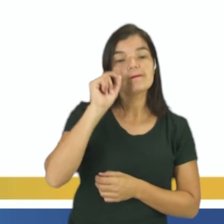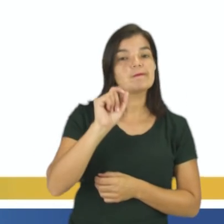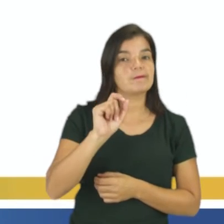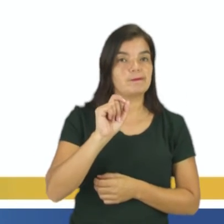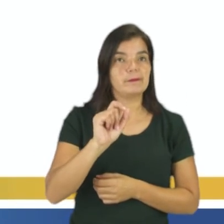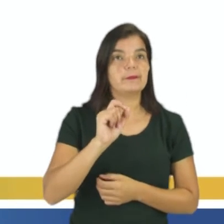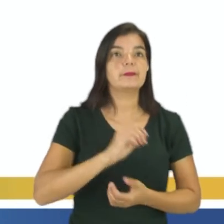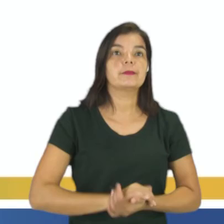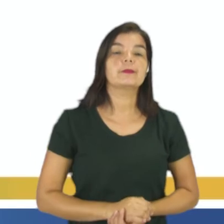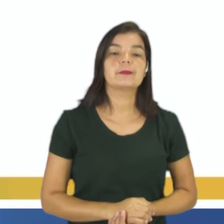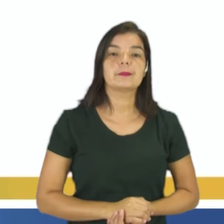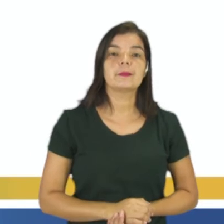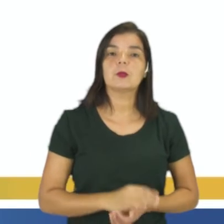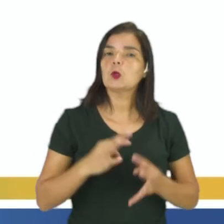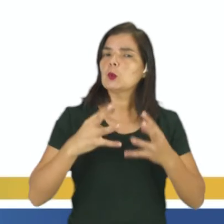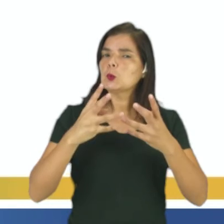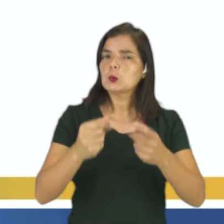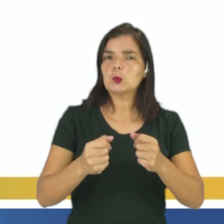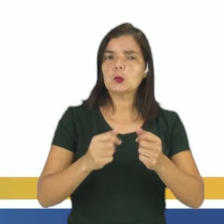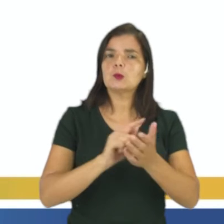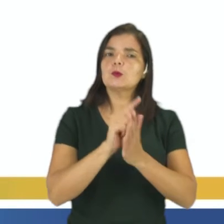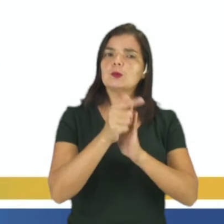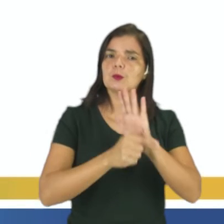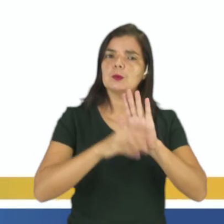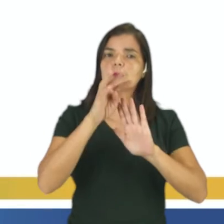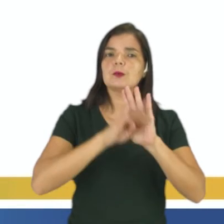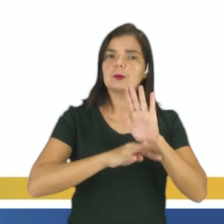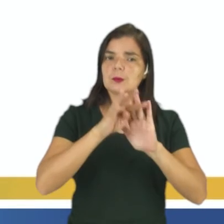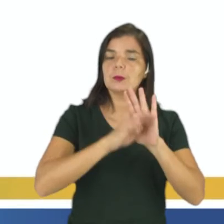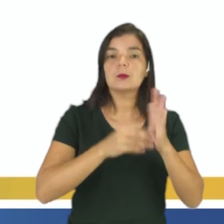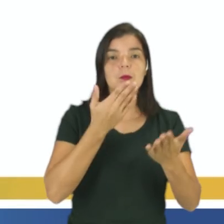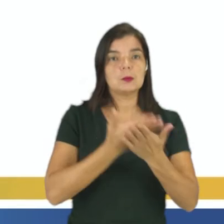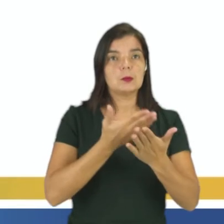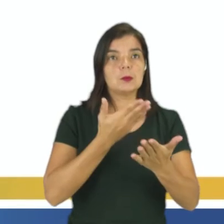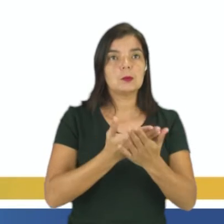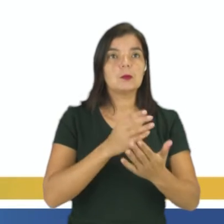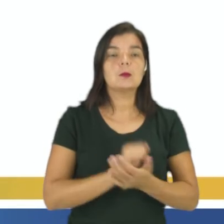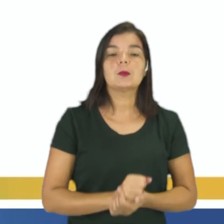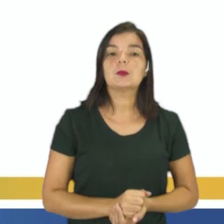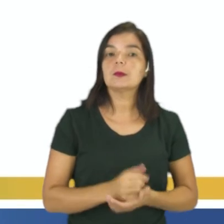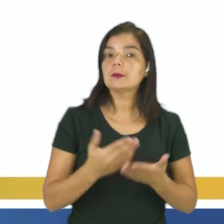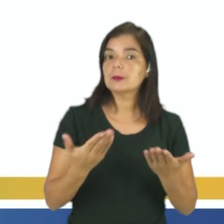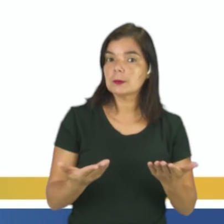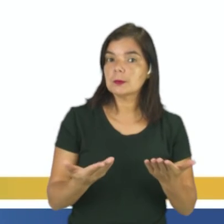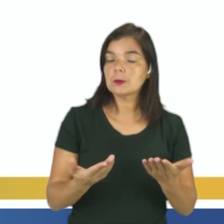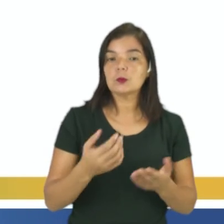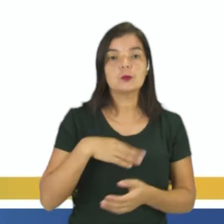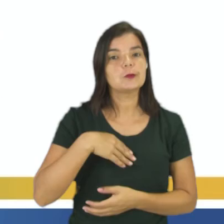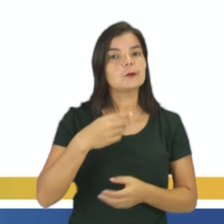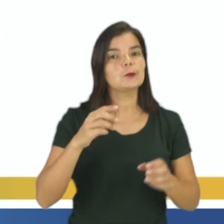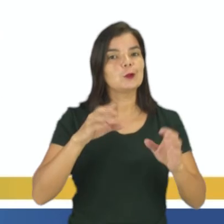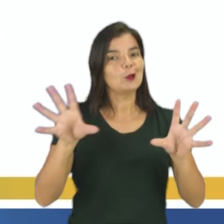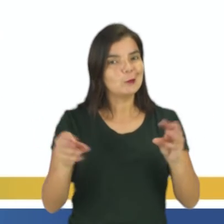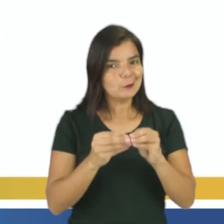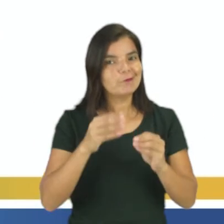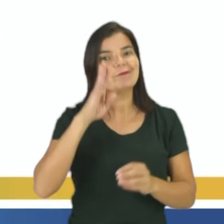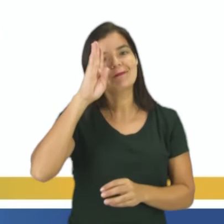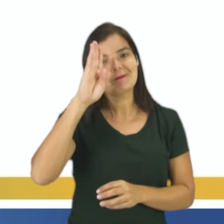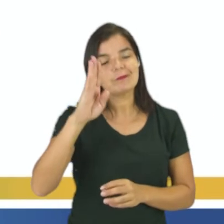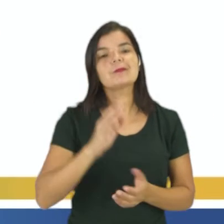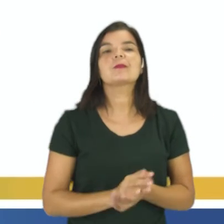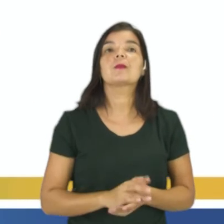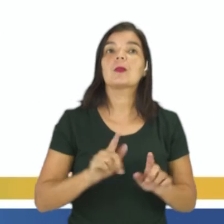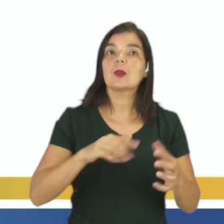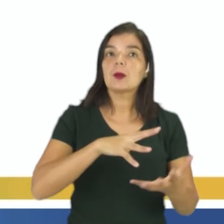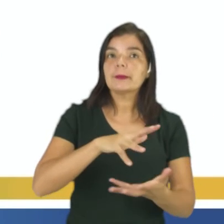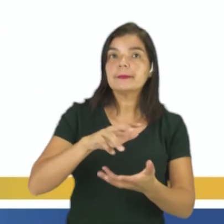seguinte reflexão acerca de todos esses gêneros textuais que a gente tem estudado, e quanto a esse principalmente. É sensível